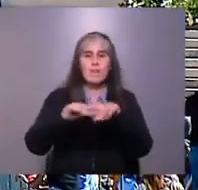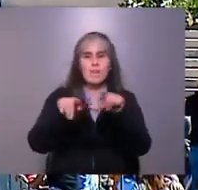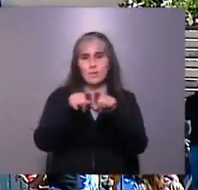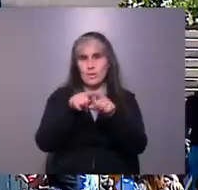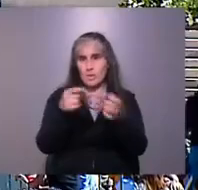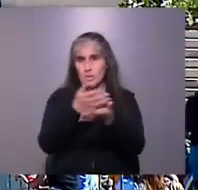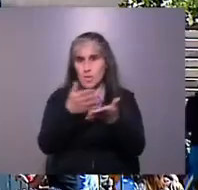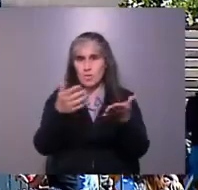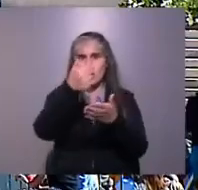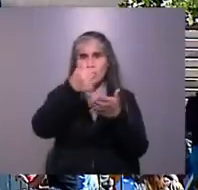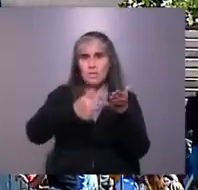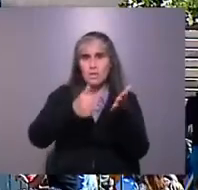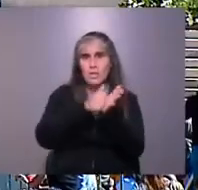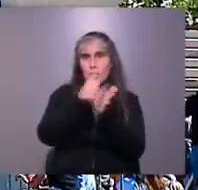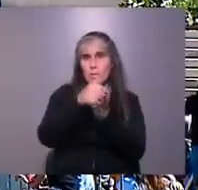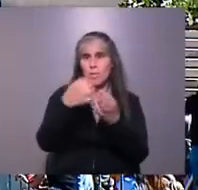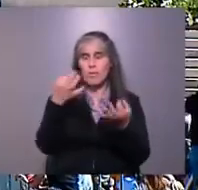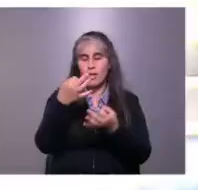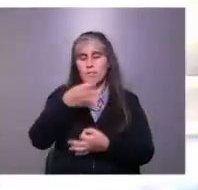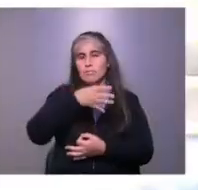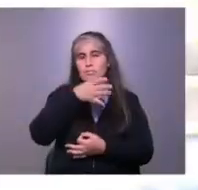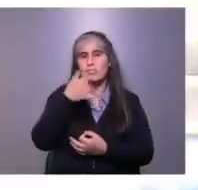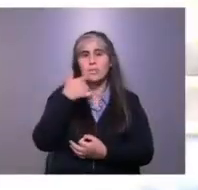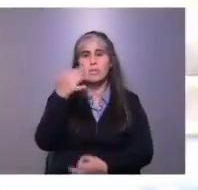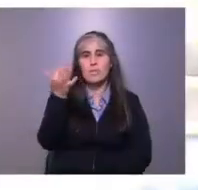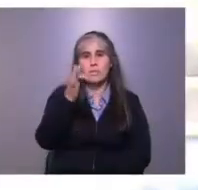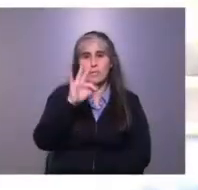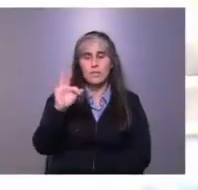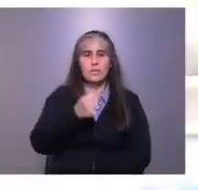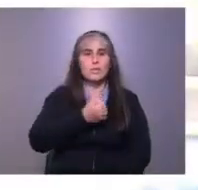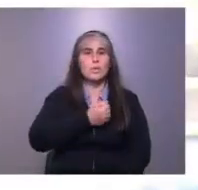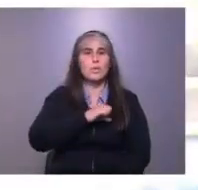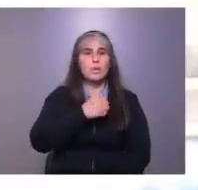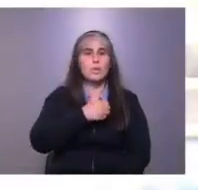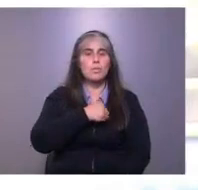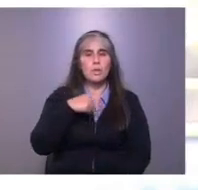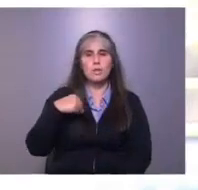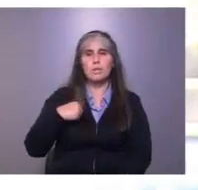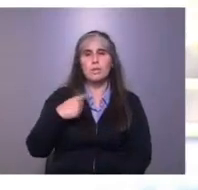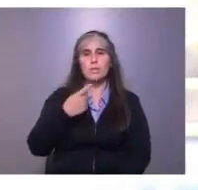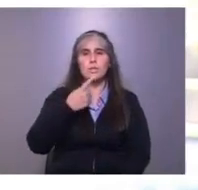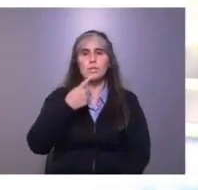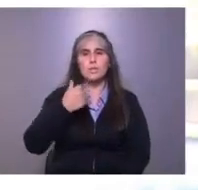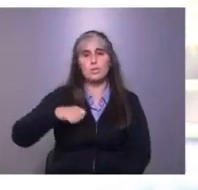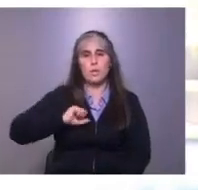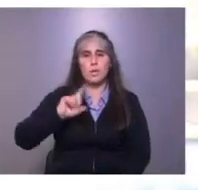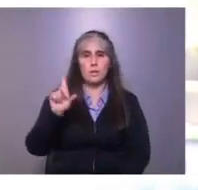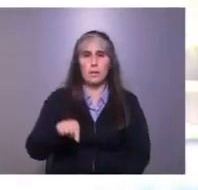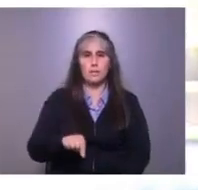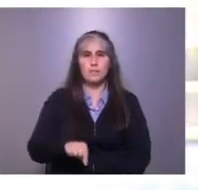em português, espanhol, francês e polaco. O Evangelho é a boa nova de